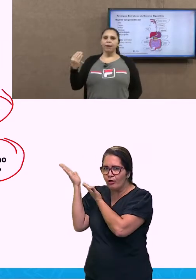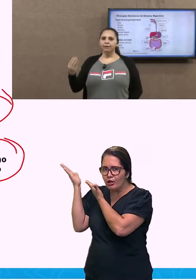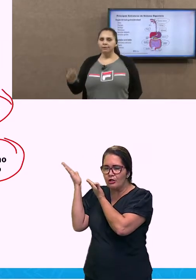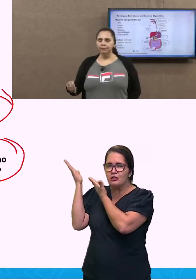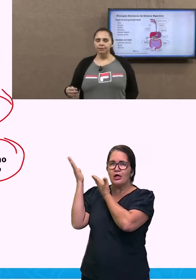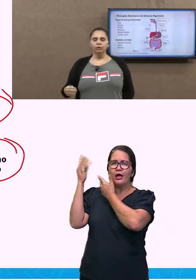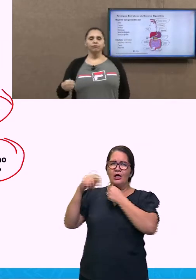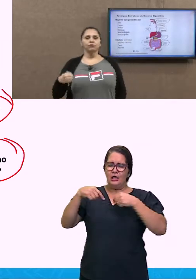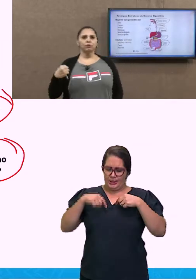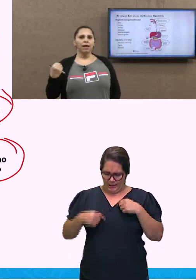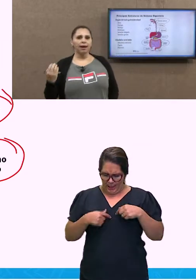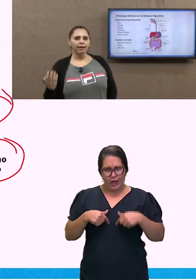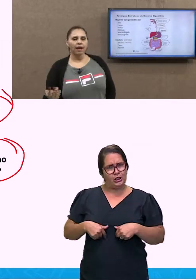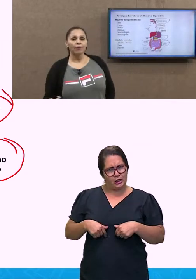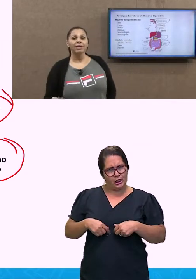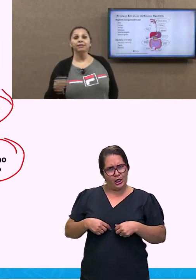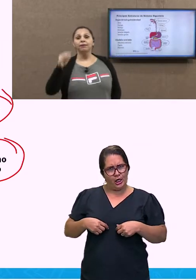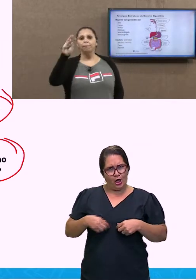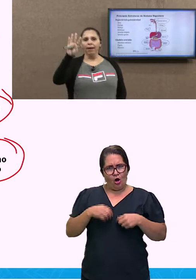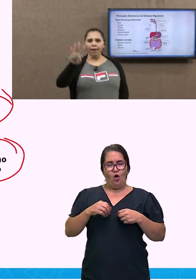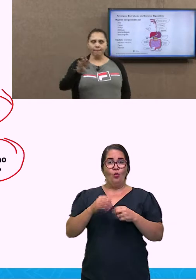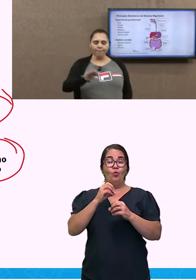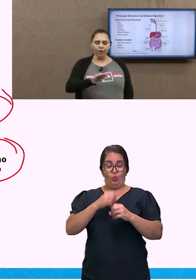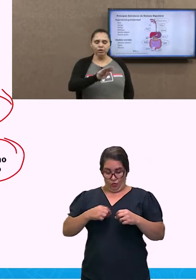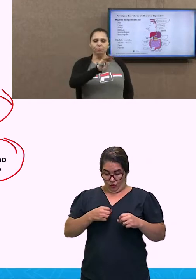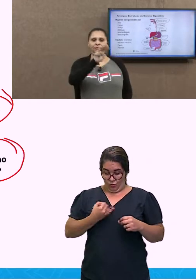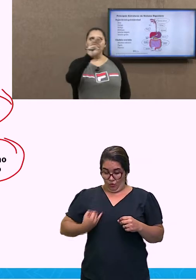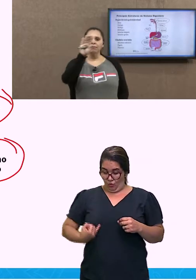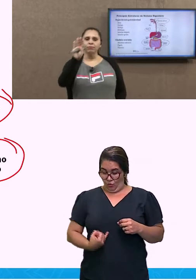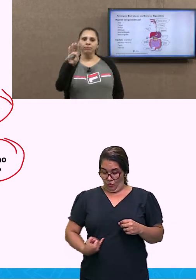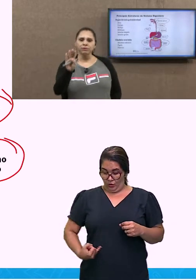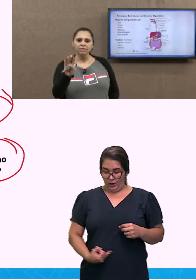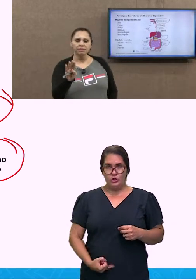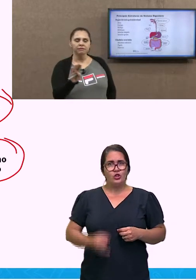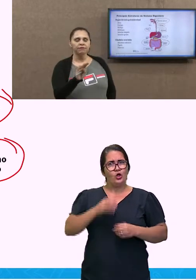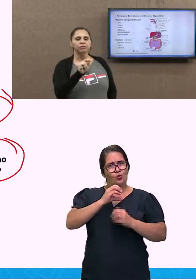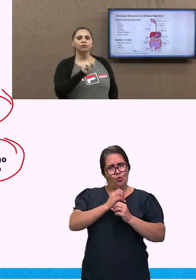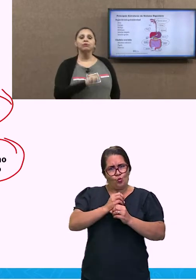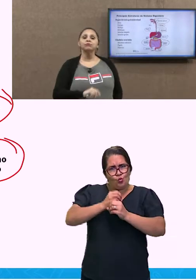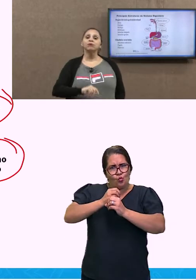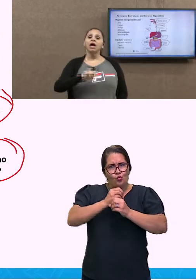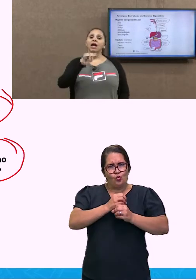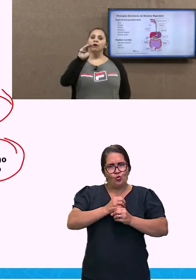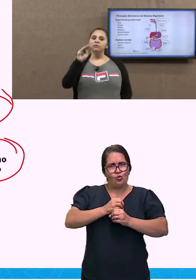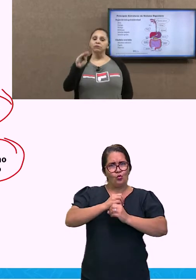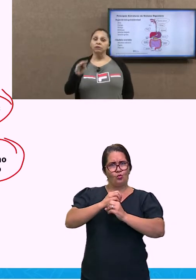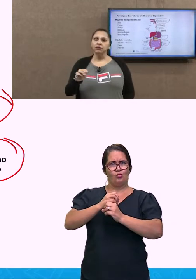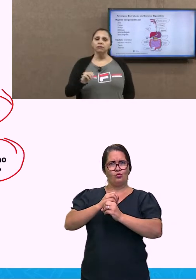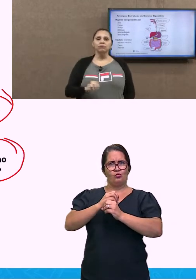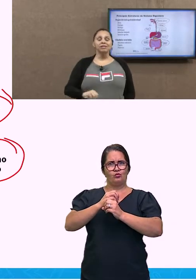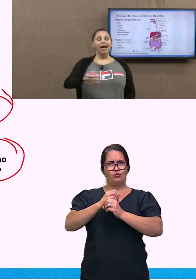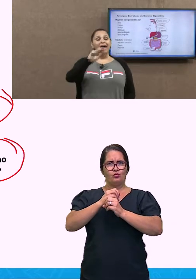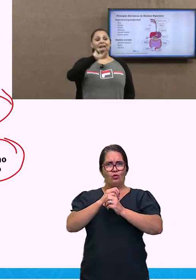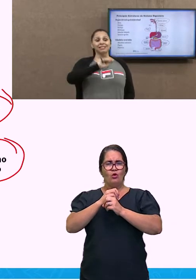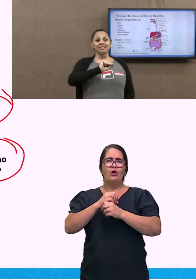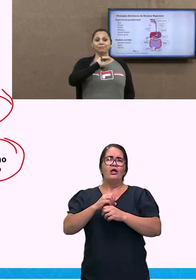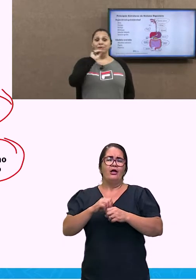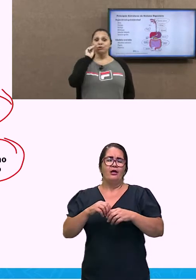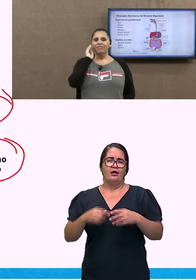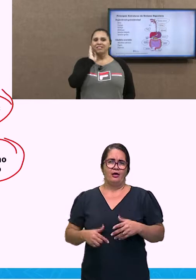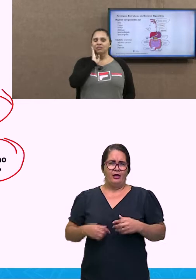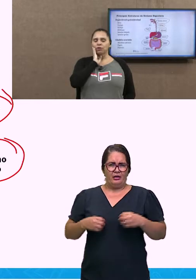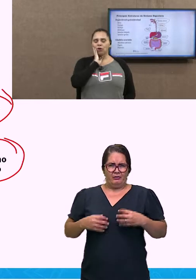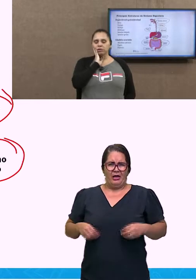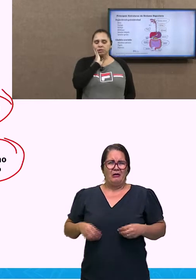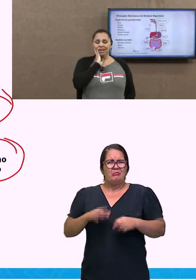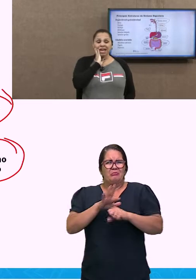estiver bacana, não funcionar legal, ele também pode passar por um processo infeccioso, causando danos. Às vezes a pessoa